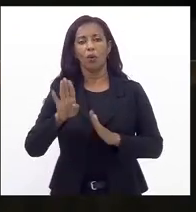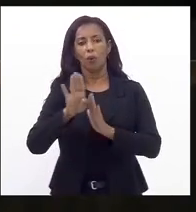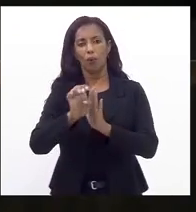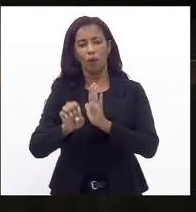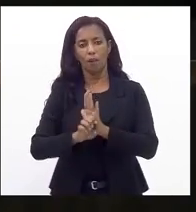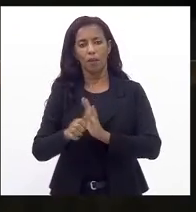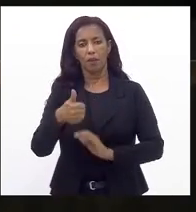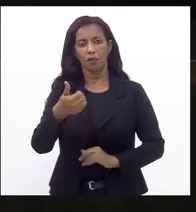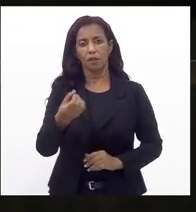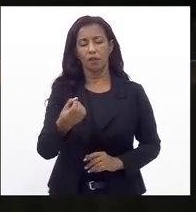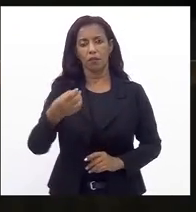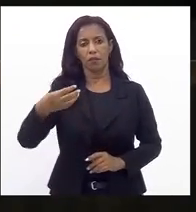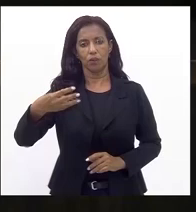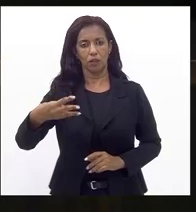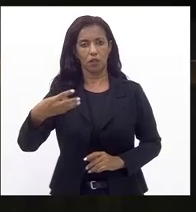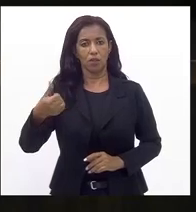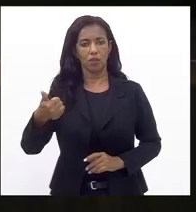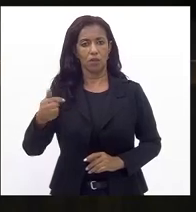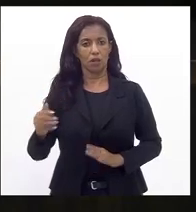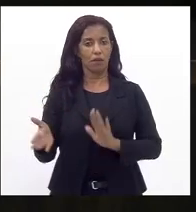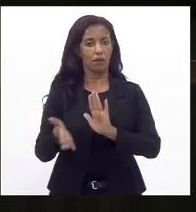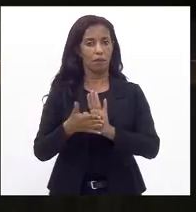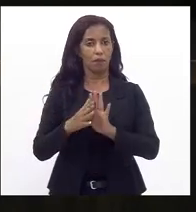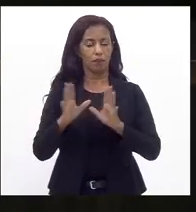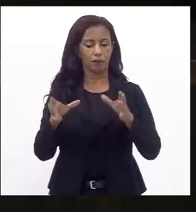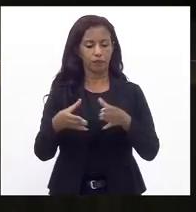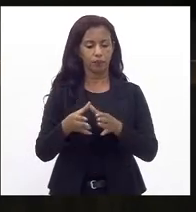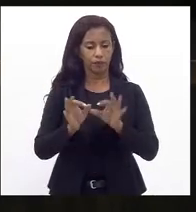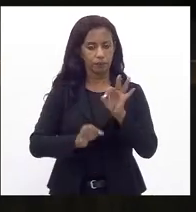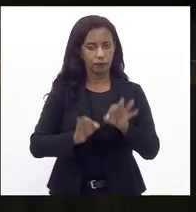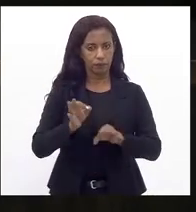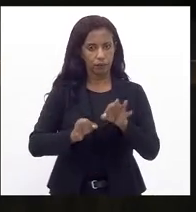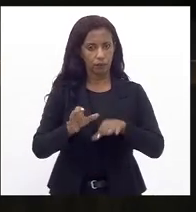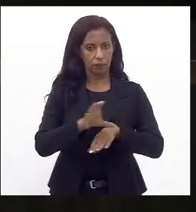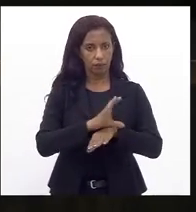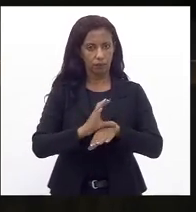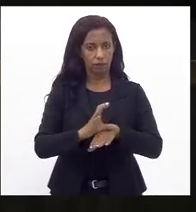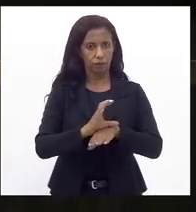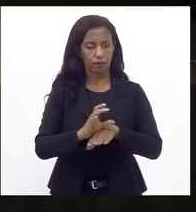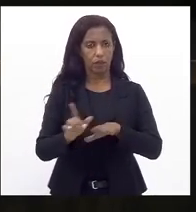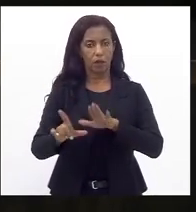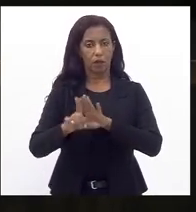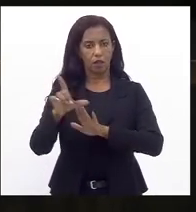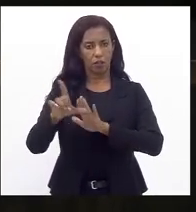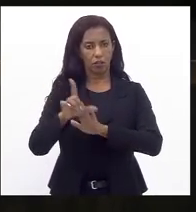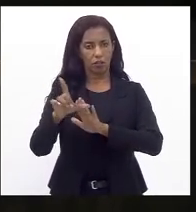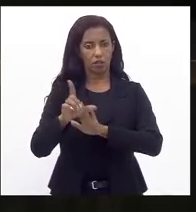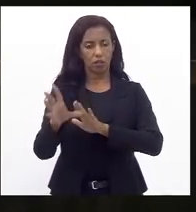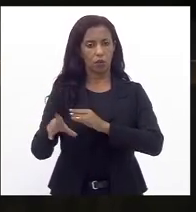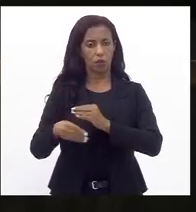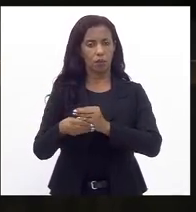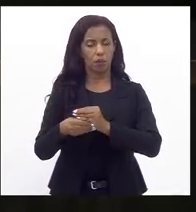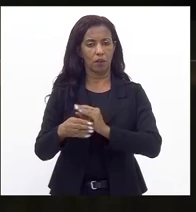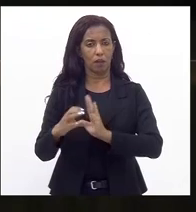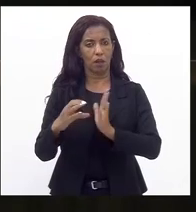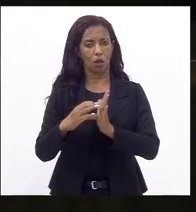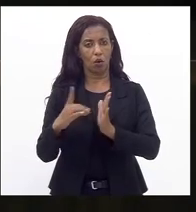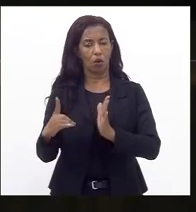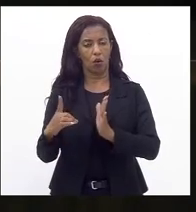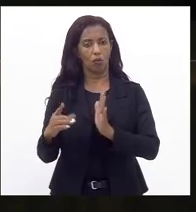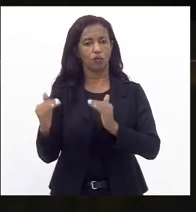103 19 dá outras providências pareceres da comissão de quais são os dias pela condicionalidades legislação condicional complementar e códigos